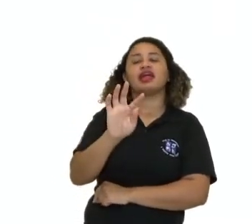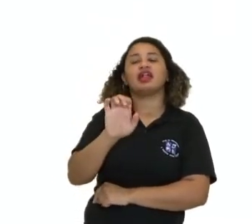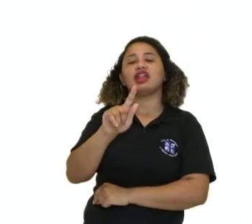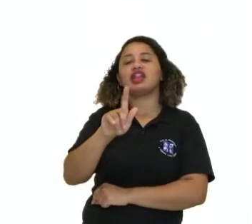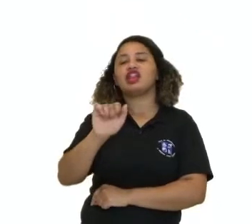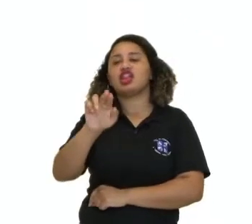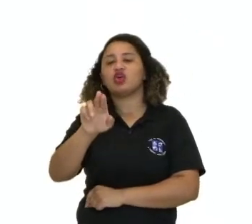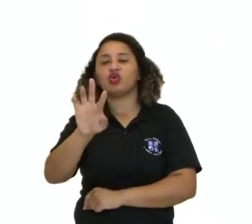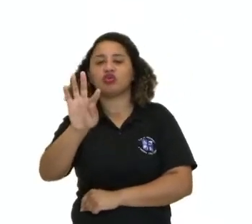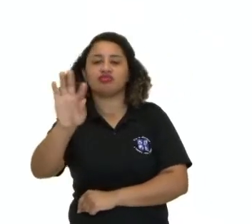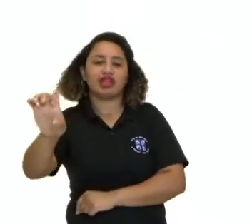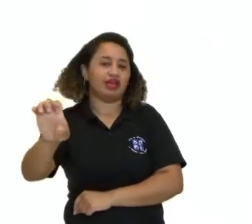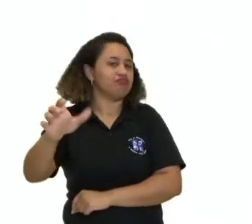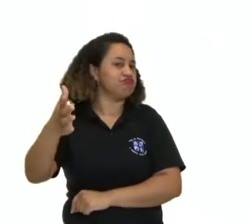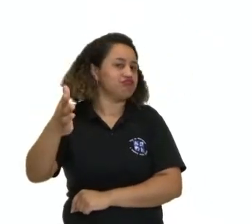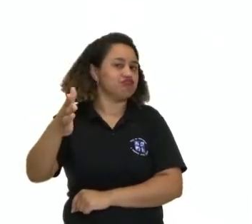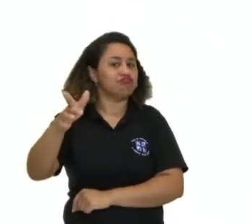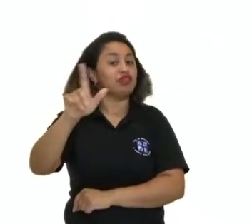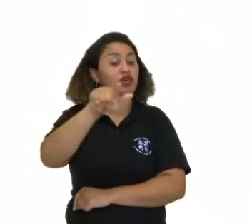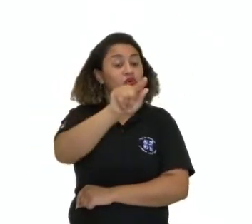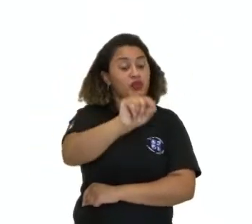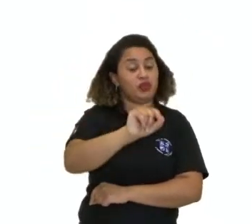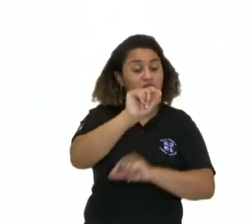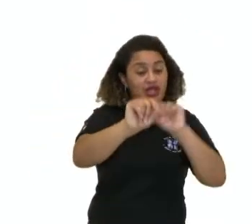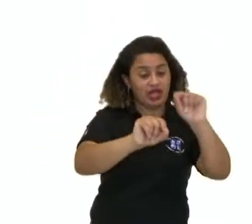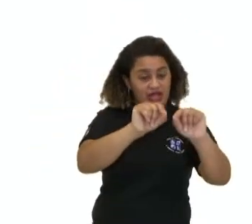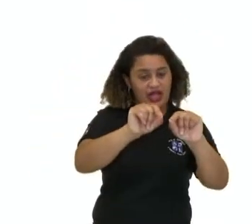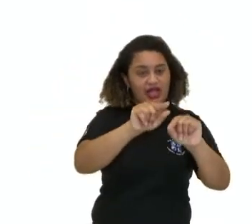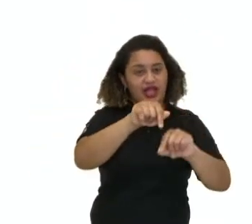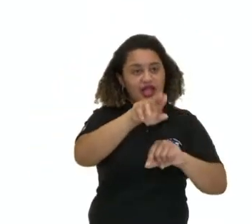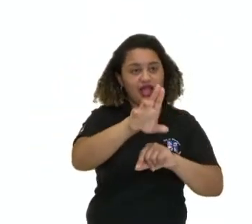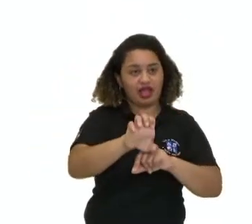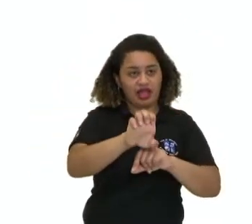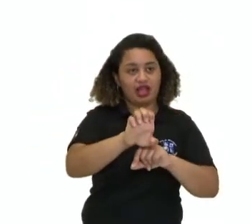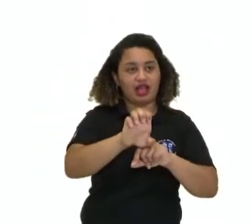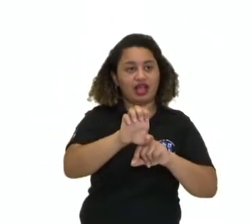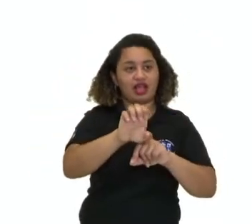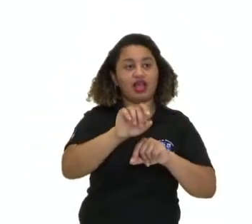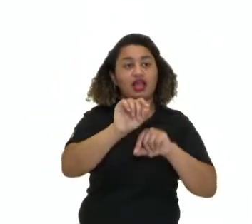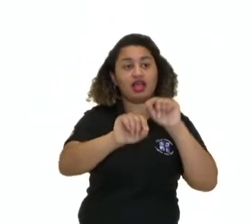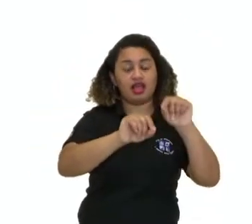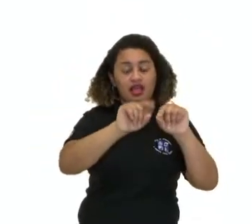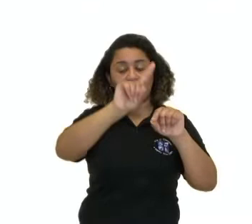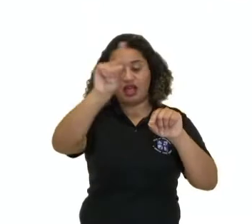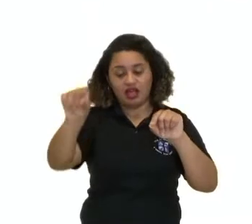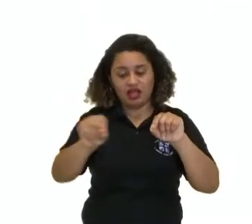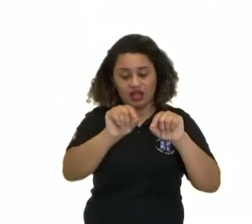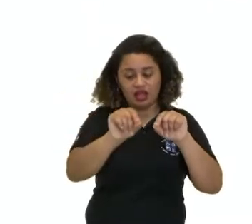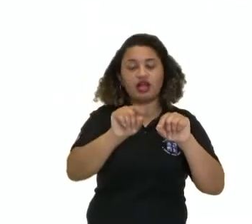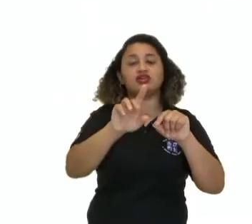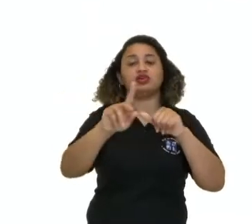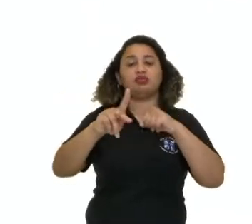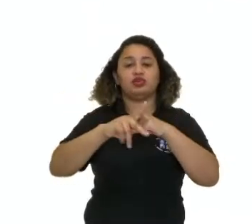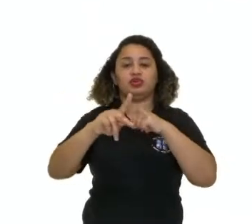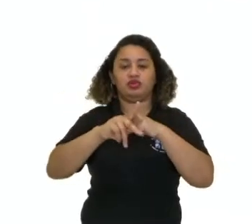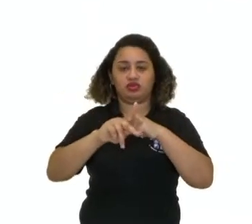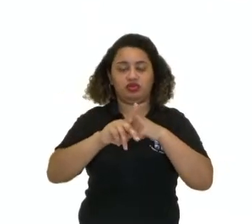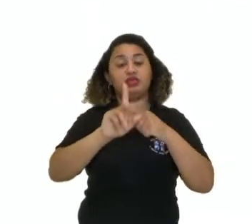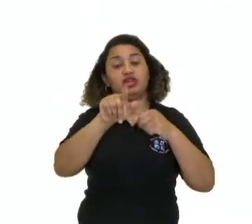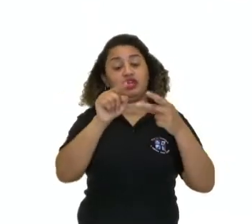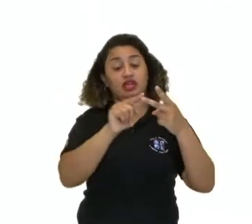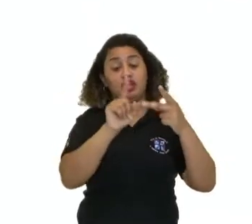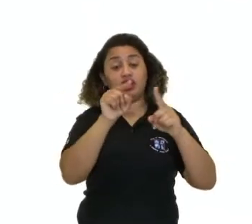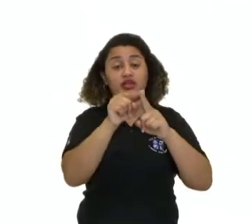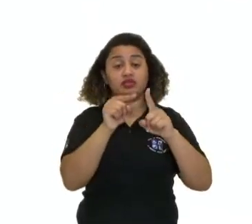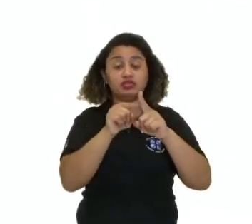quem chama o pronome tá Ah desculpa pronome interrogativo que é o quem quando como